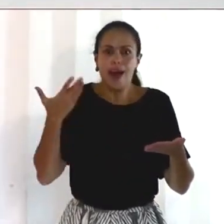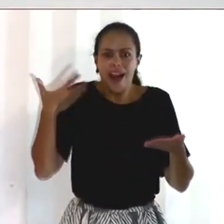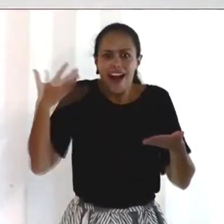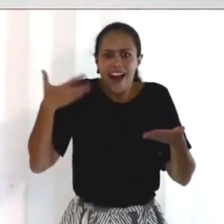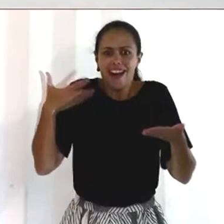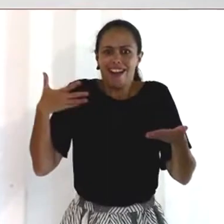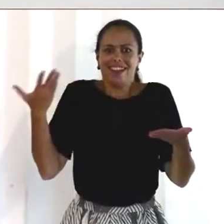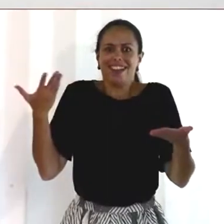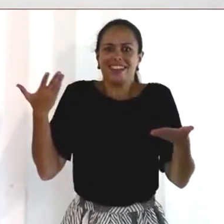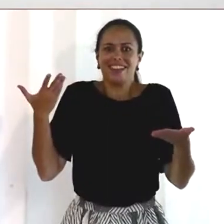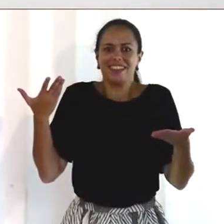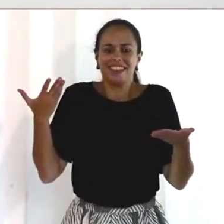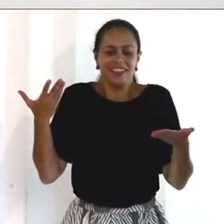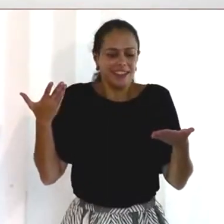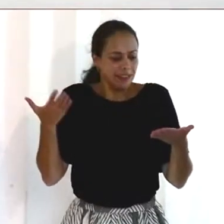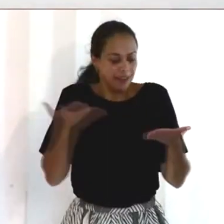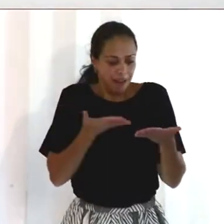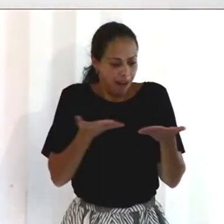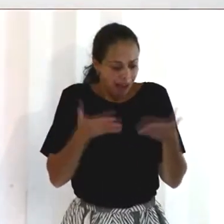imagine você,